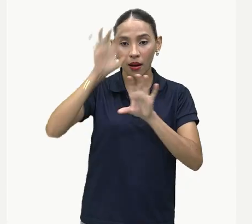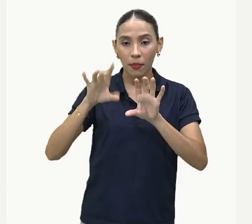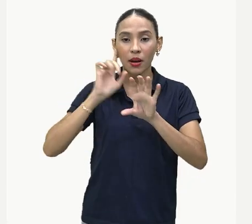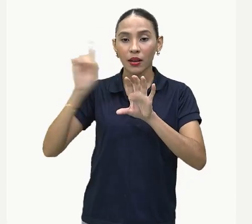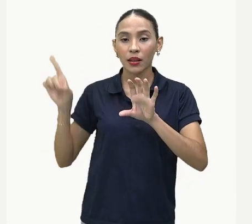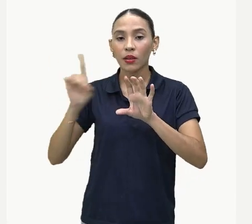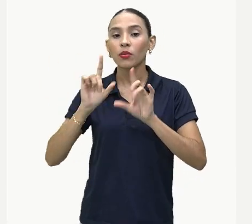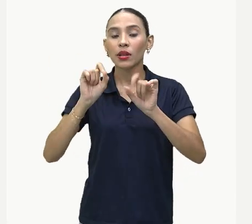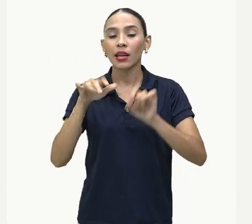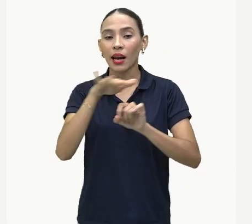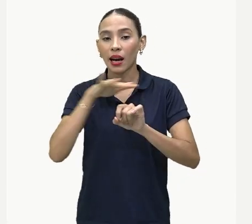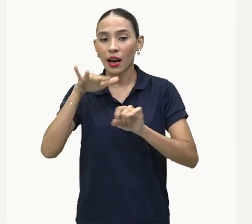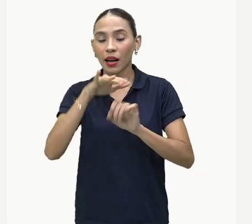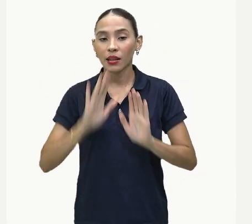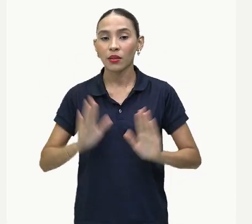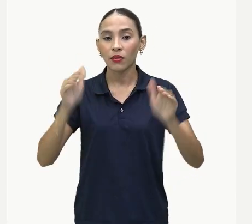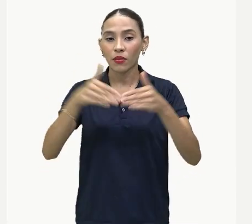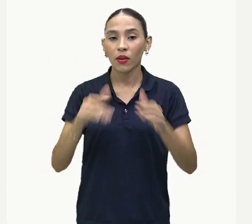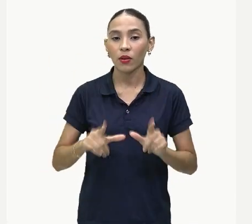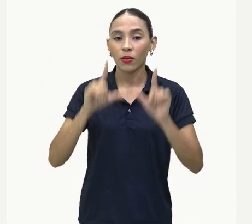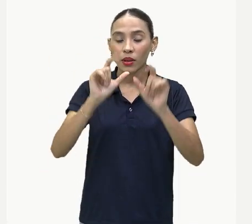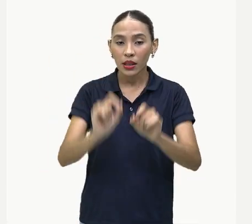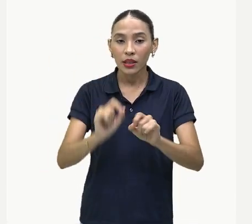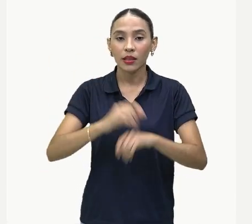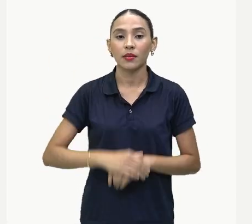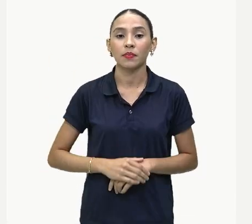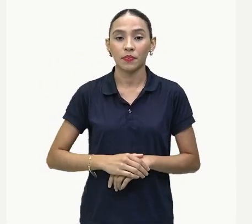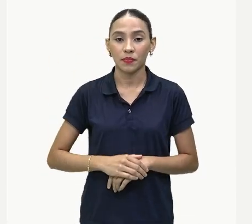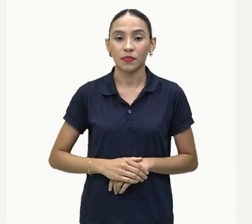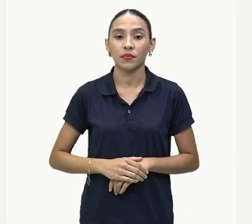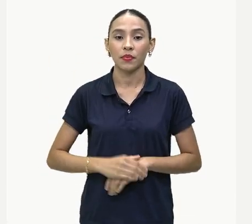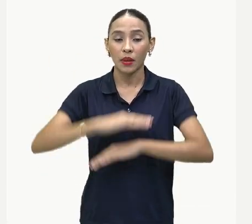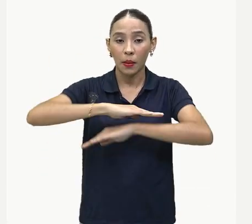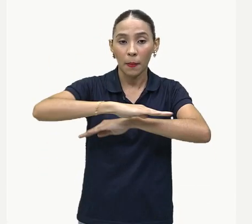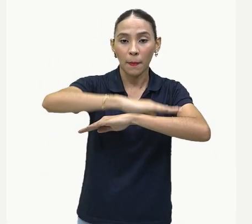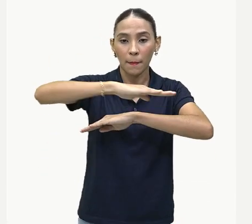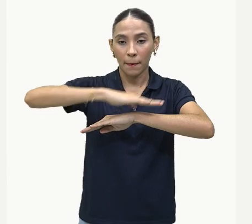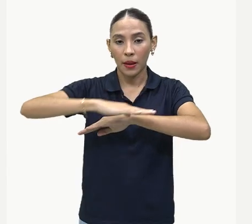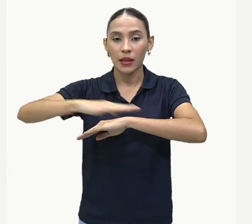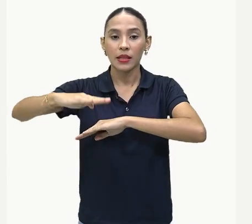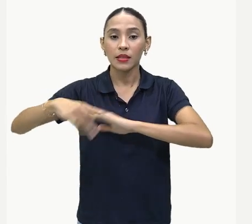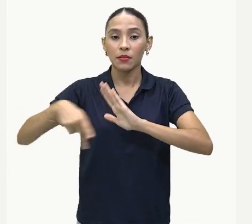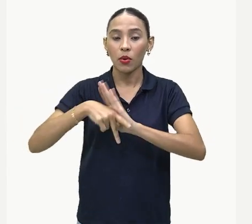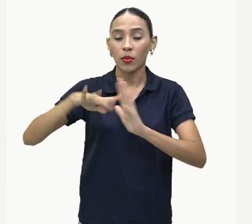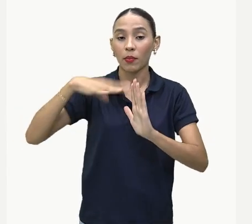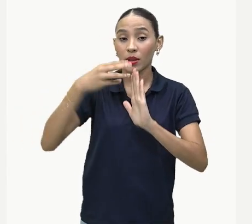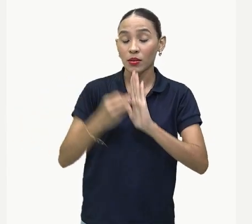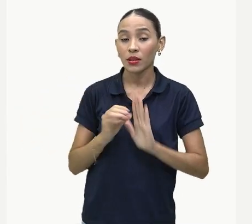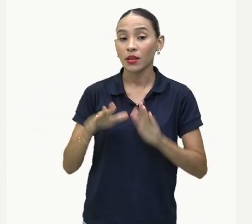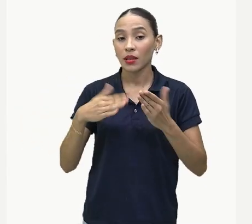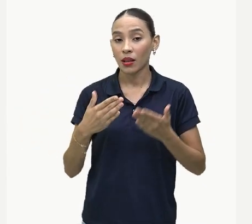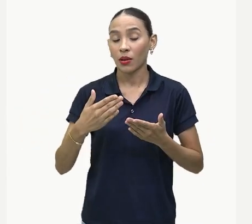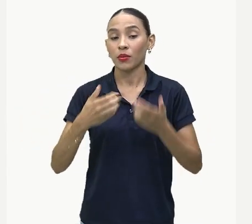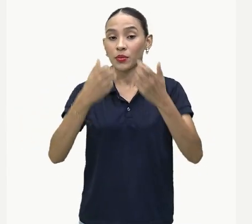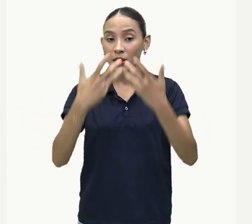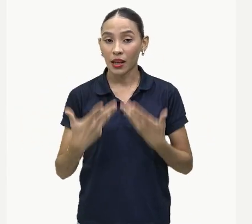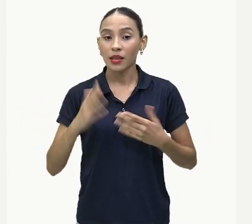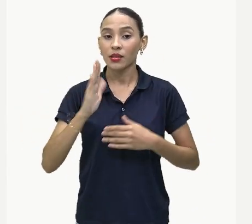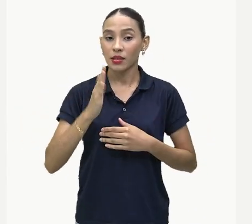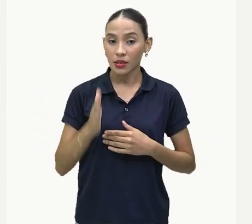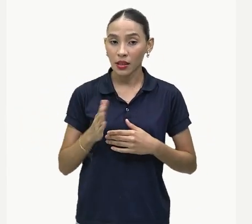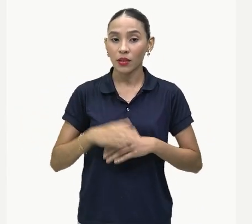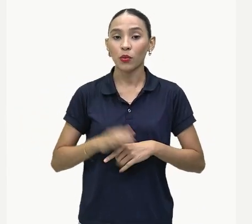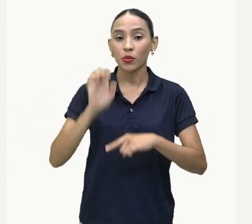a área de abrangência da planície amazônica. E aí, como já disse,